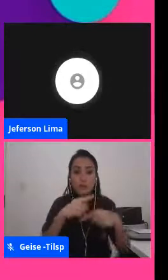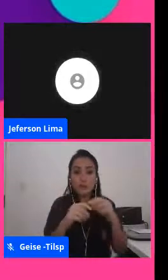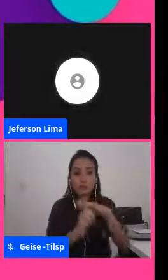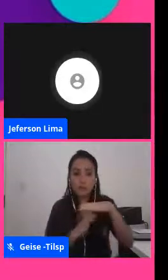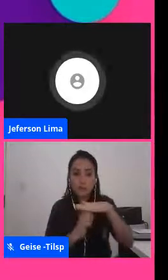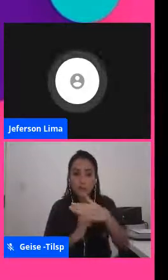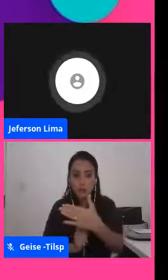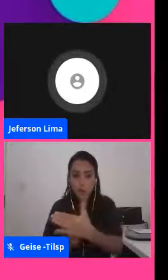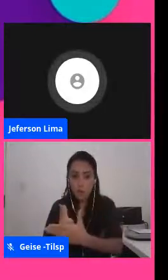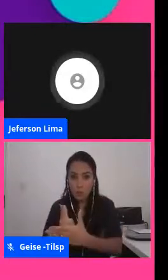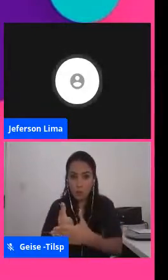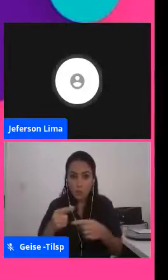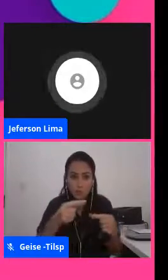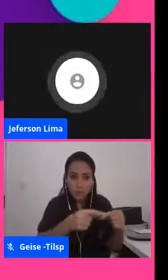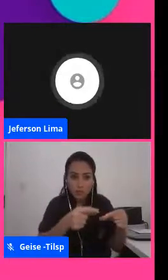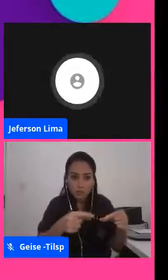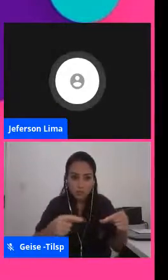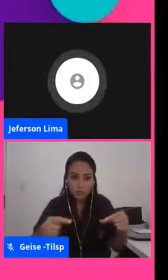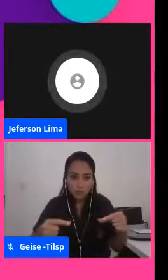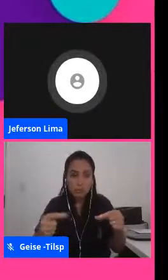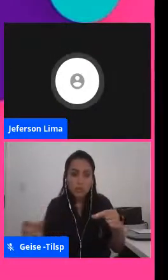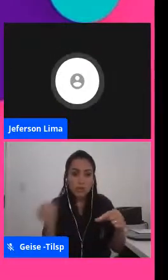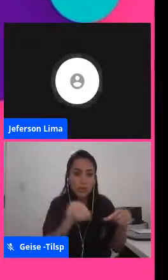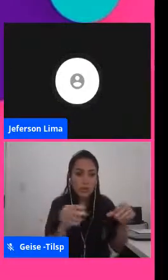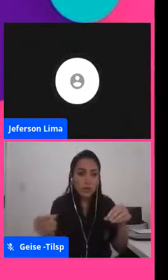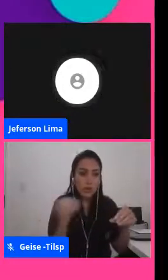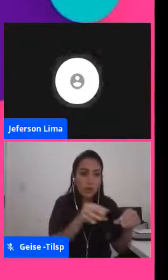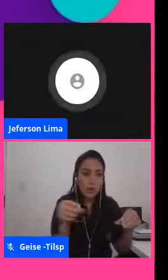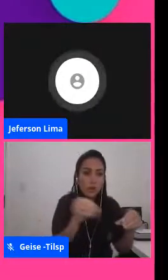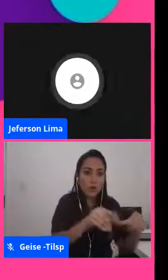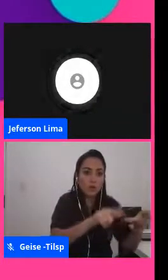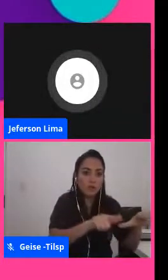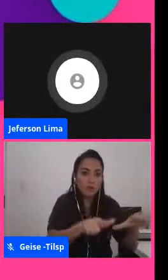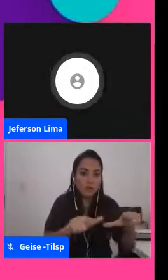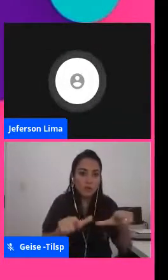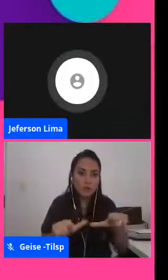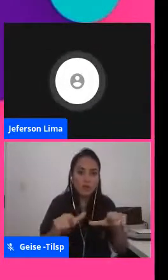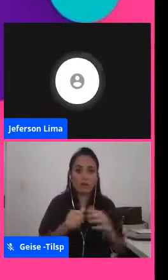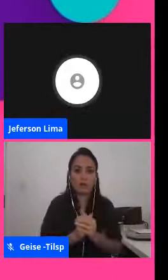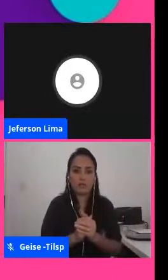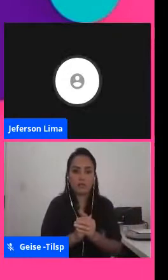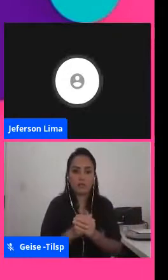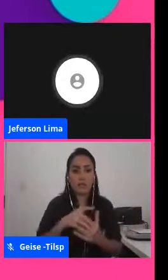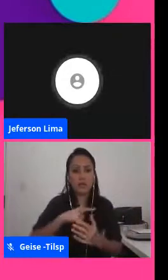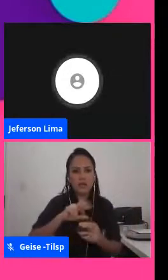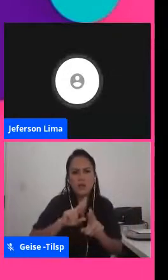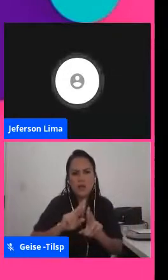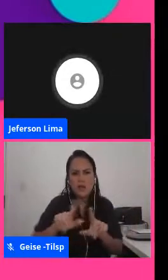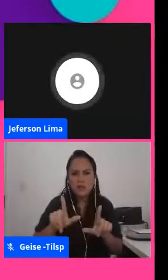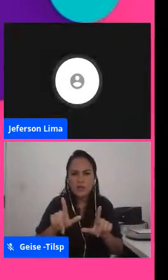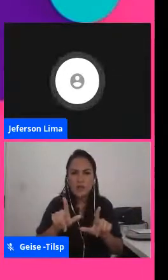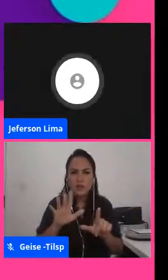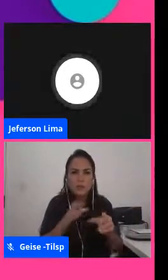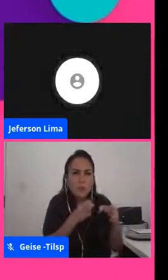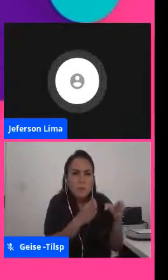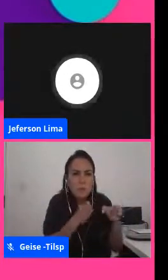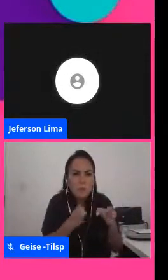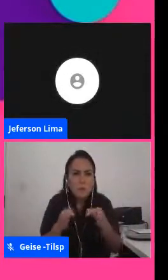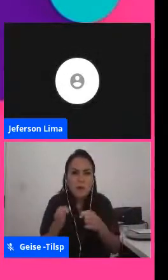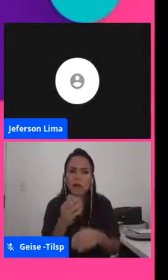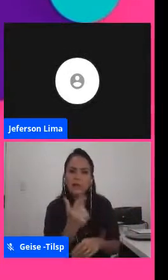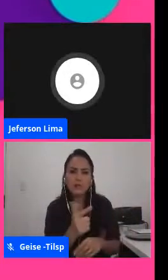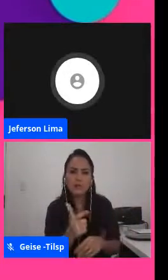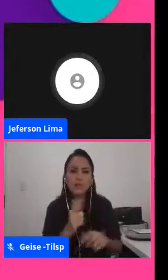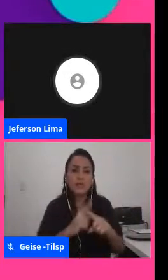placas. Então, você vai ter aqui uma diferençazinha, né? E não vai ser tão padrão assim, não, porque já tem muitas empresas fazendo esse tipo de placa